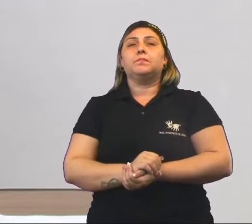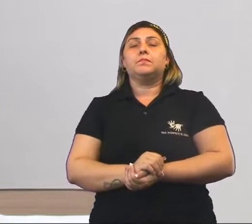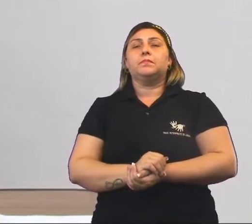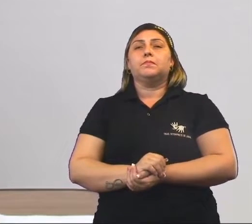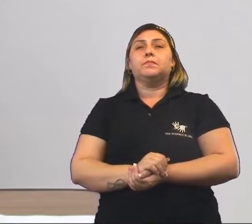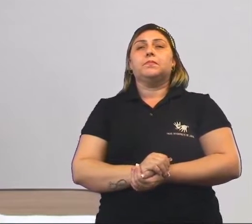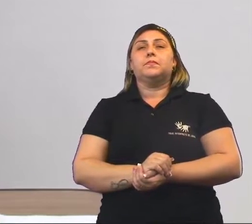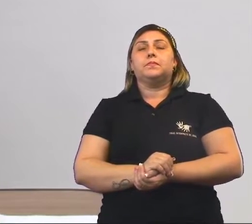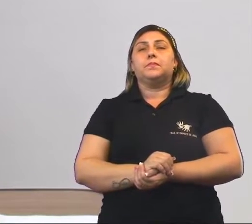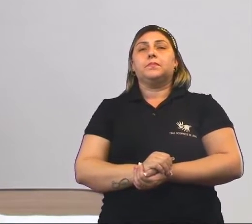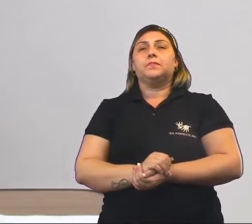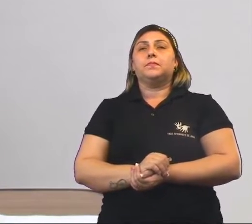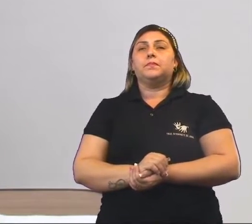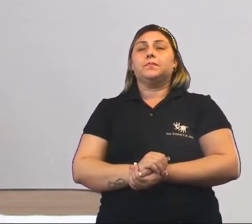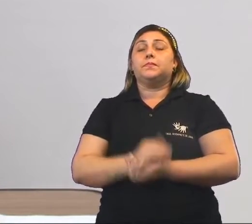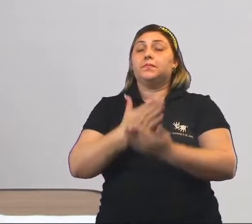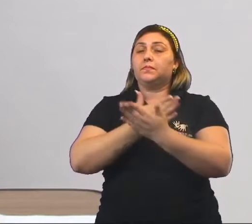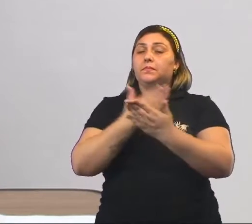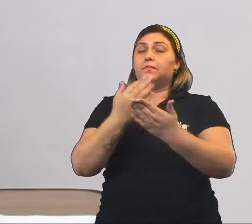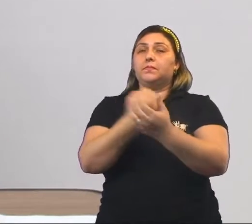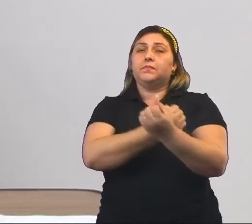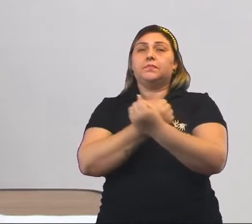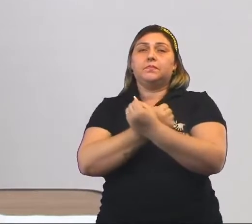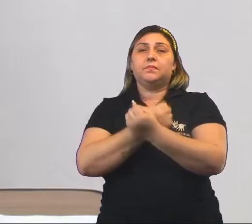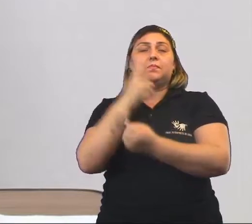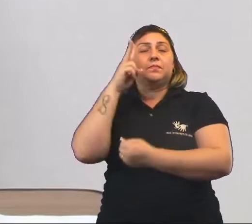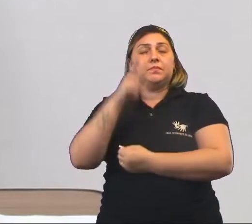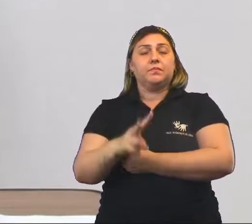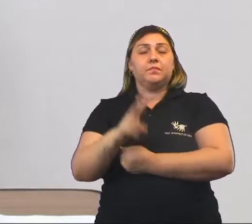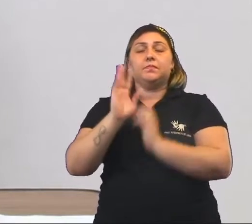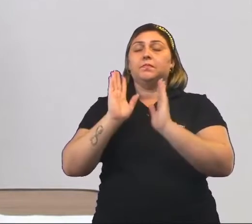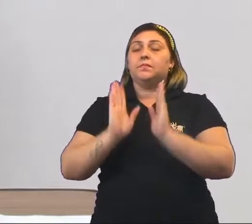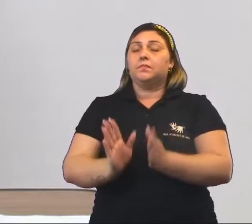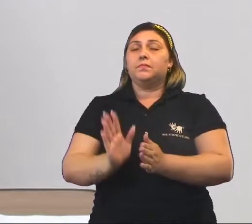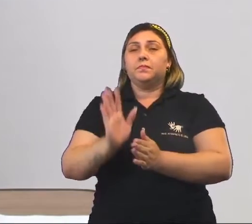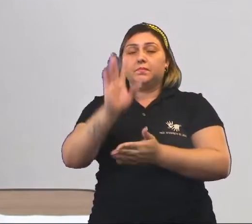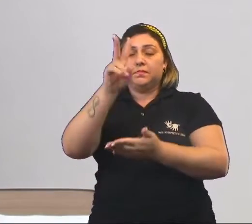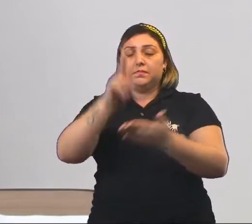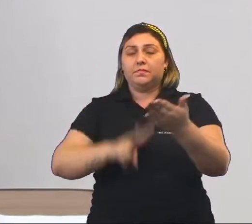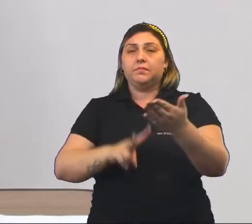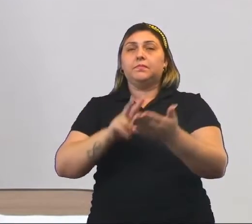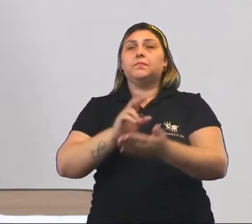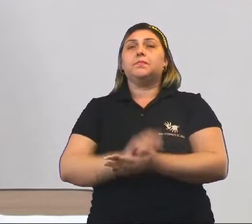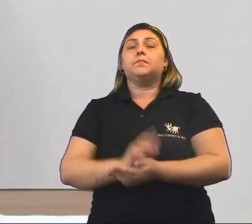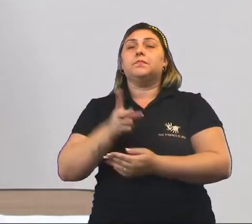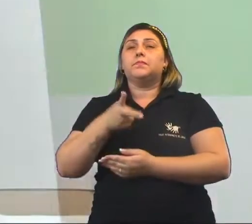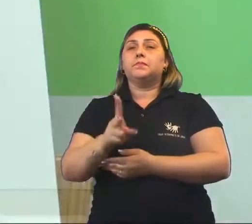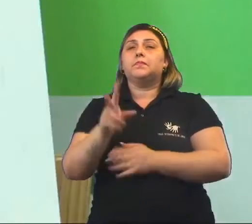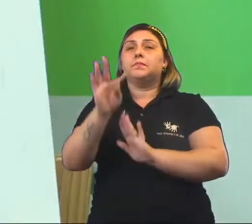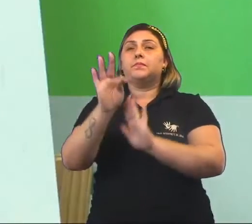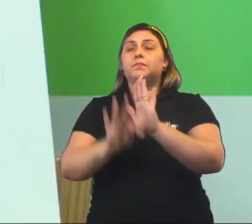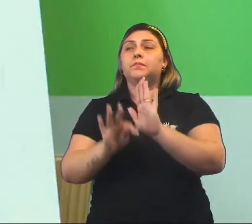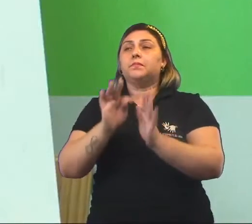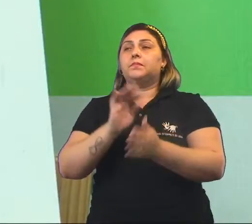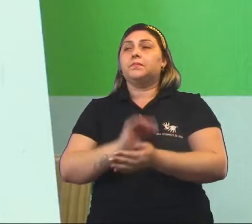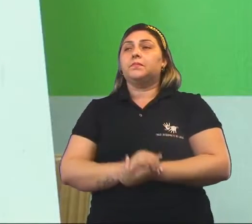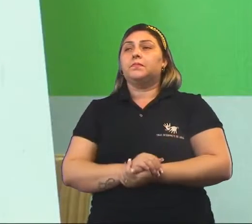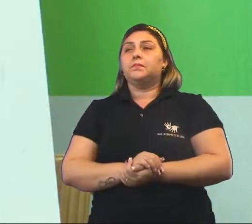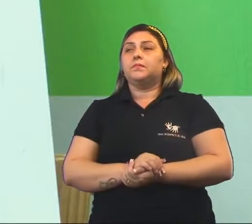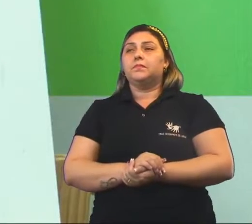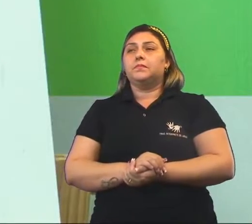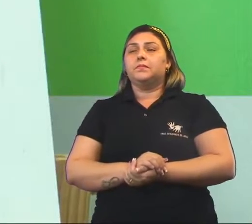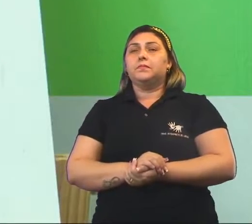início, à escravidão, como nós vemos parte da história que nós compreendemos aí. Continuando o texto aí no próximo